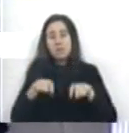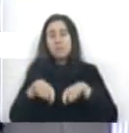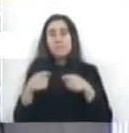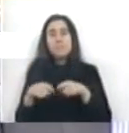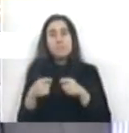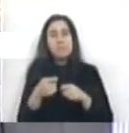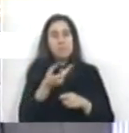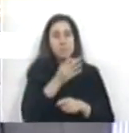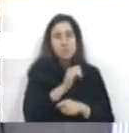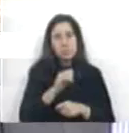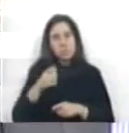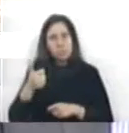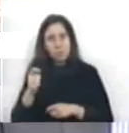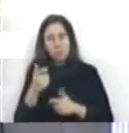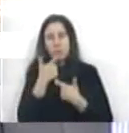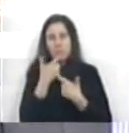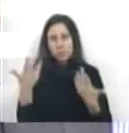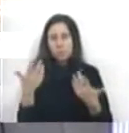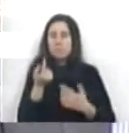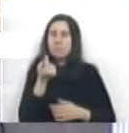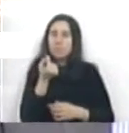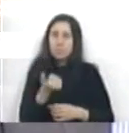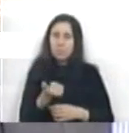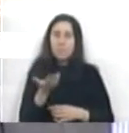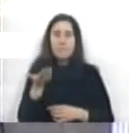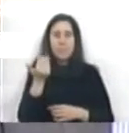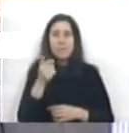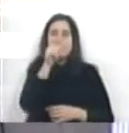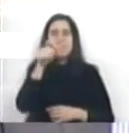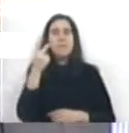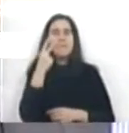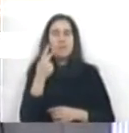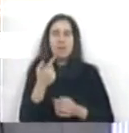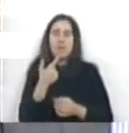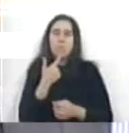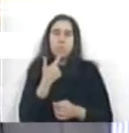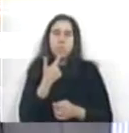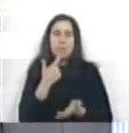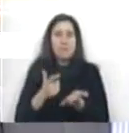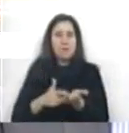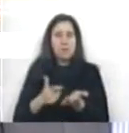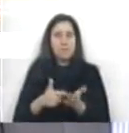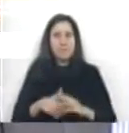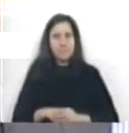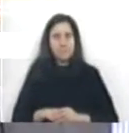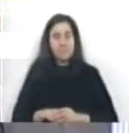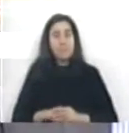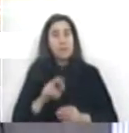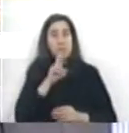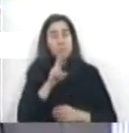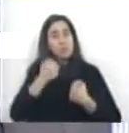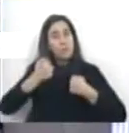Bloco, tudo isso é ainda muito pouco nas vidas onde falta tanto. Respostas